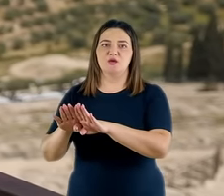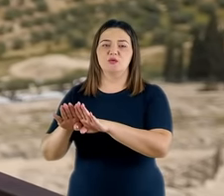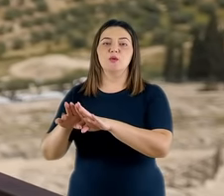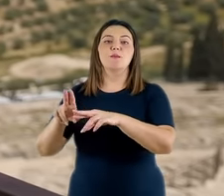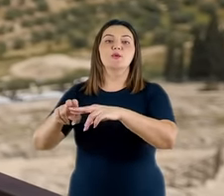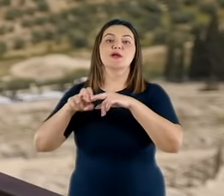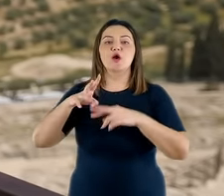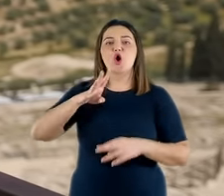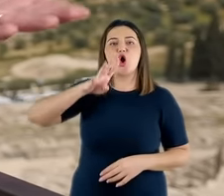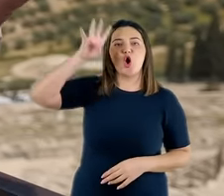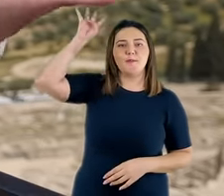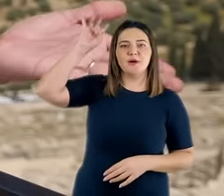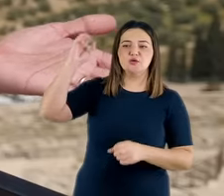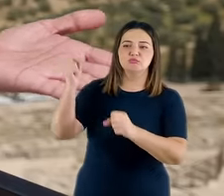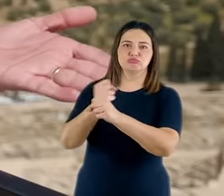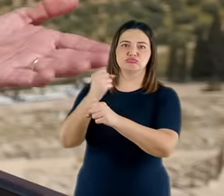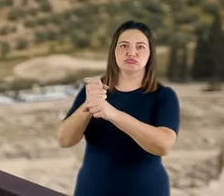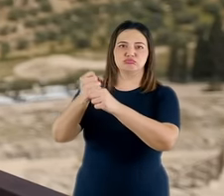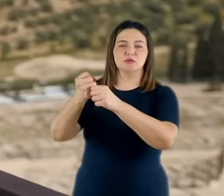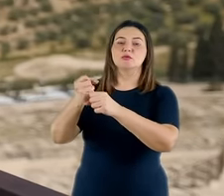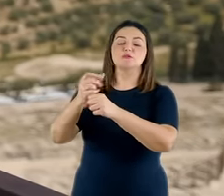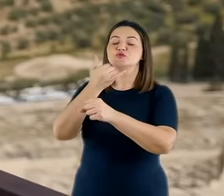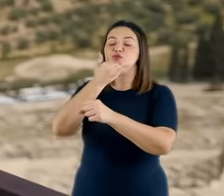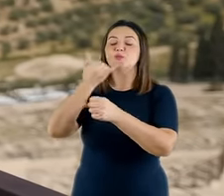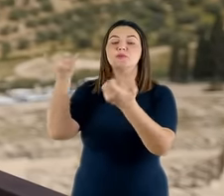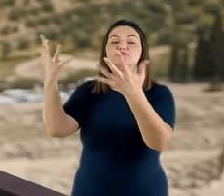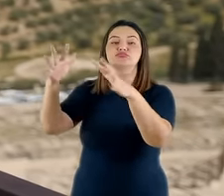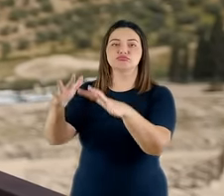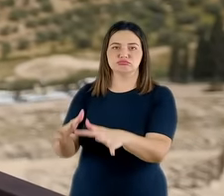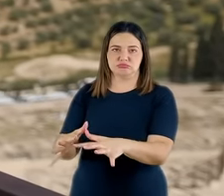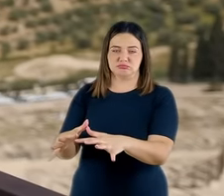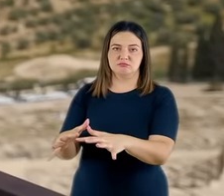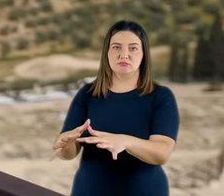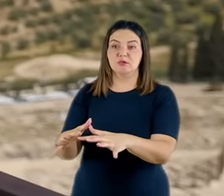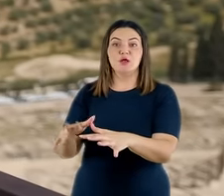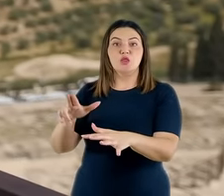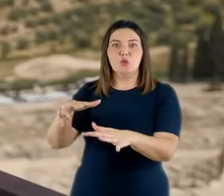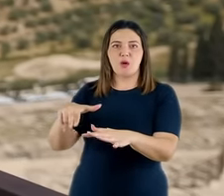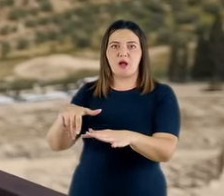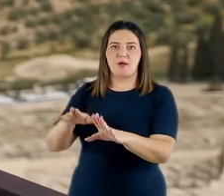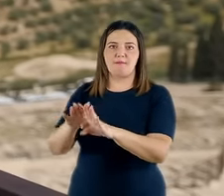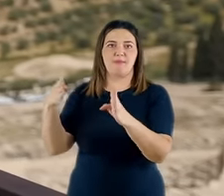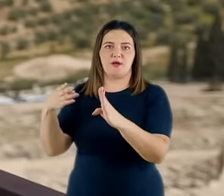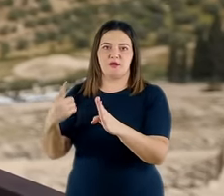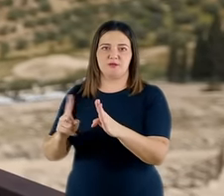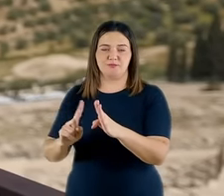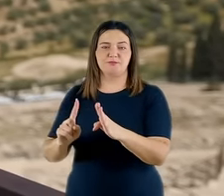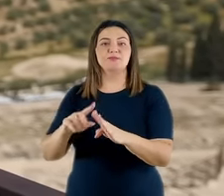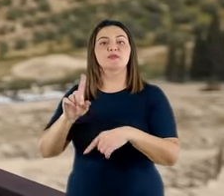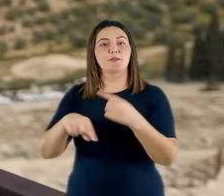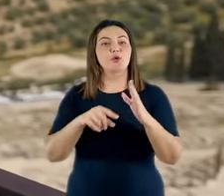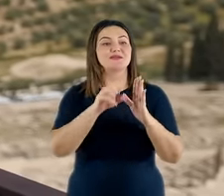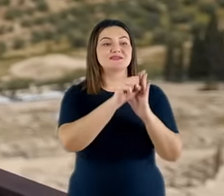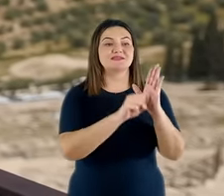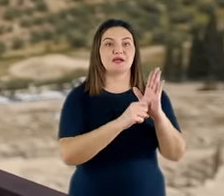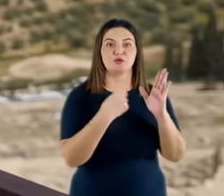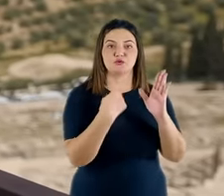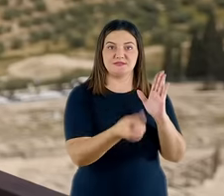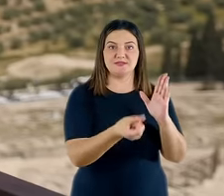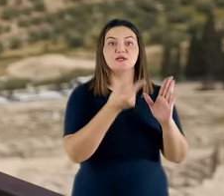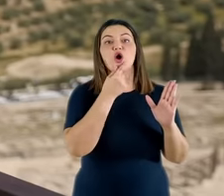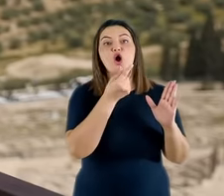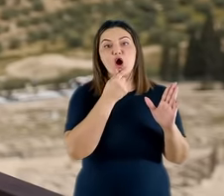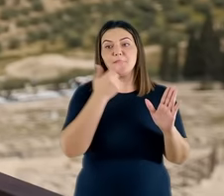bloqueada porque os romanos destruíram a cidade e ela nunca mais foi aberta. Quando, no século XVI, Suleimã o